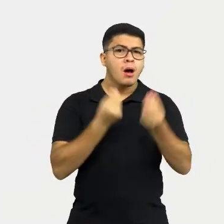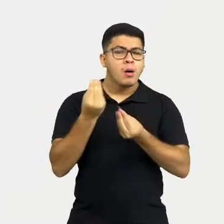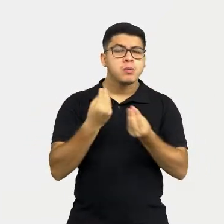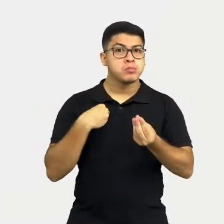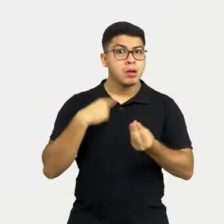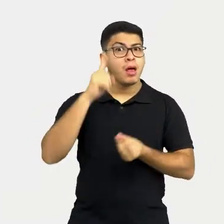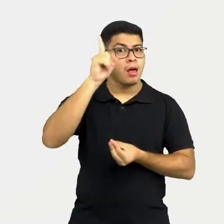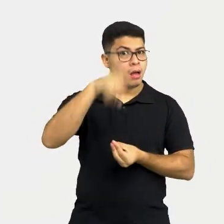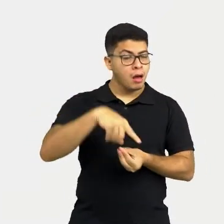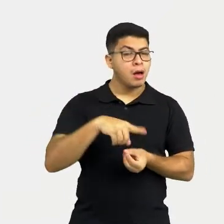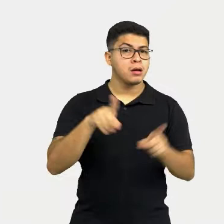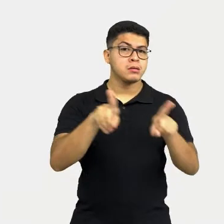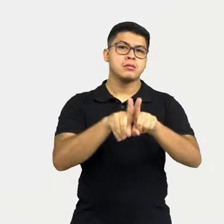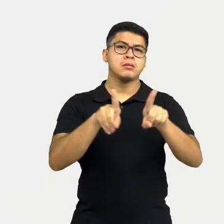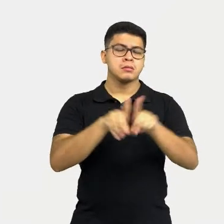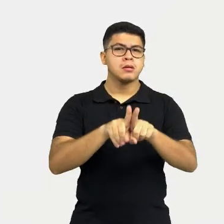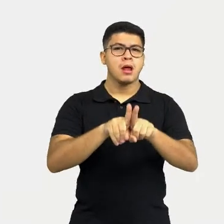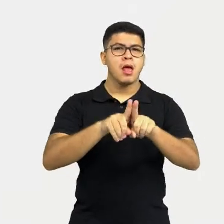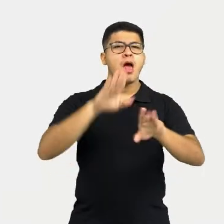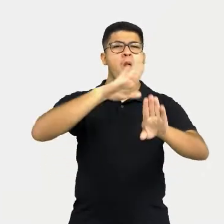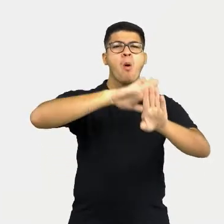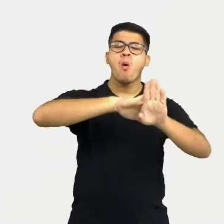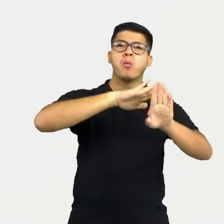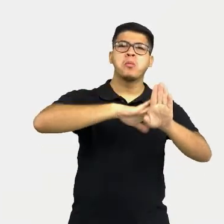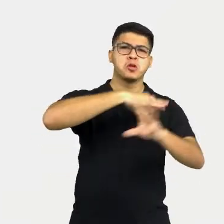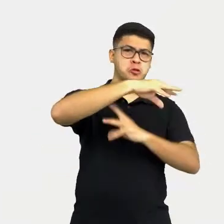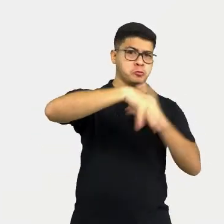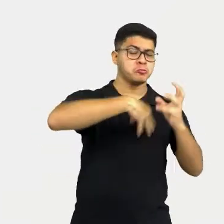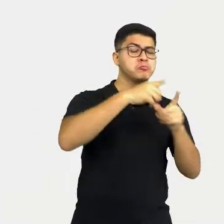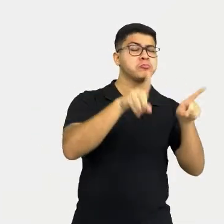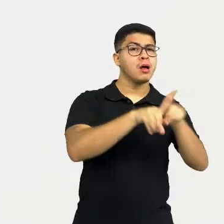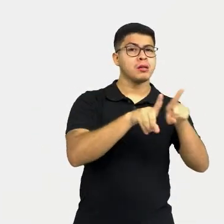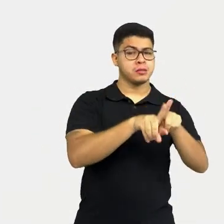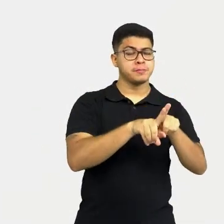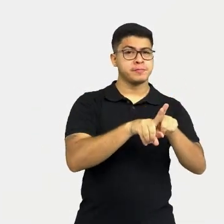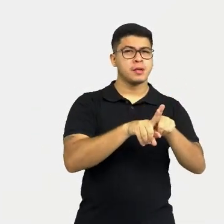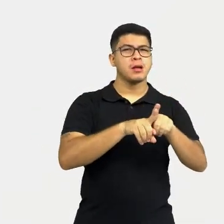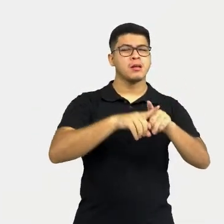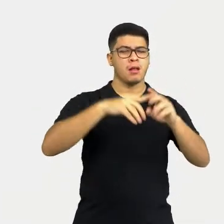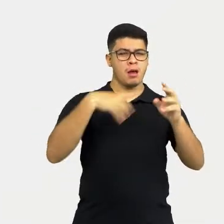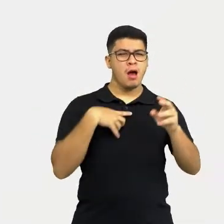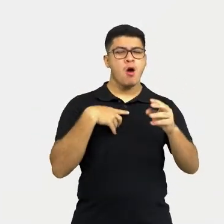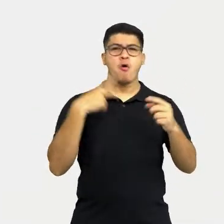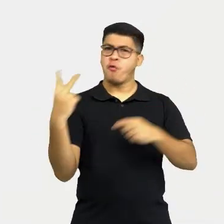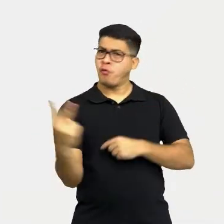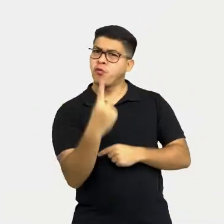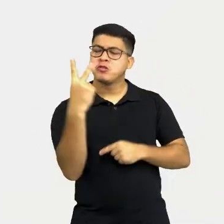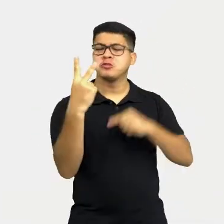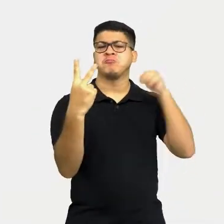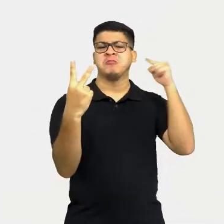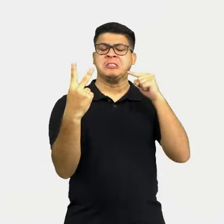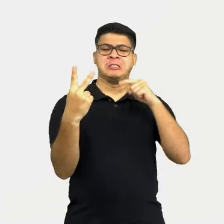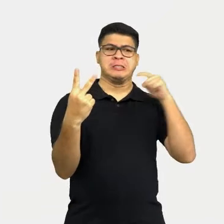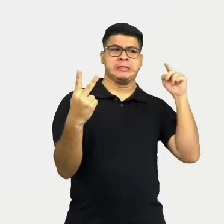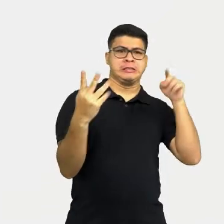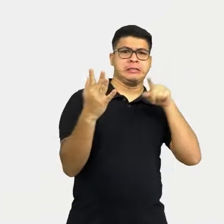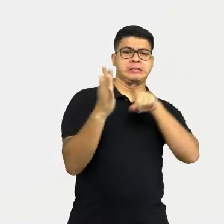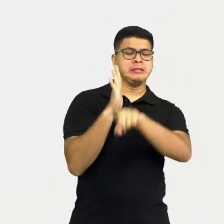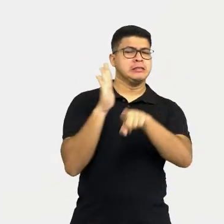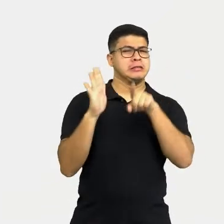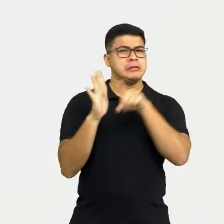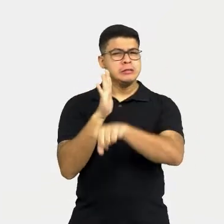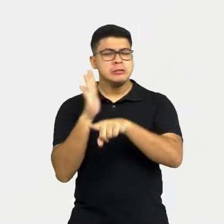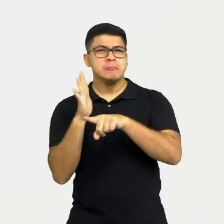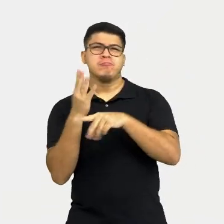é sim uma crise da subjetividade. Lembra que os valores vão sendo questionados, aqueles valores que foram implantados dentro